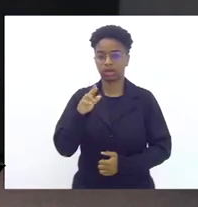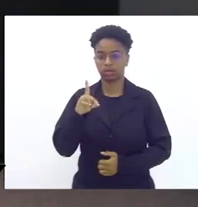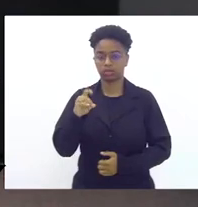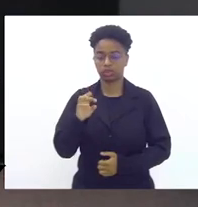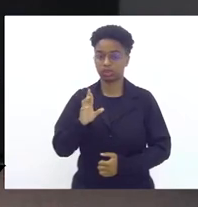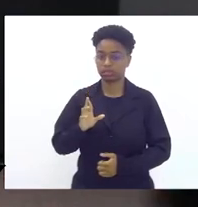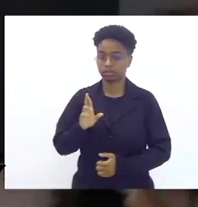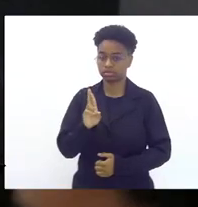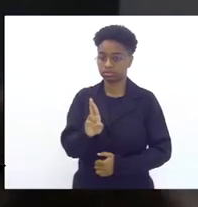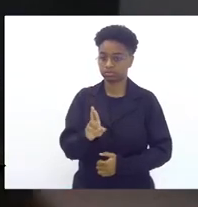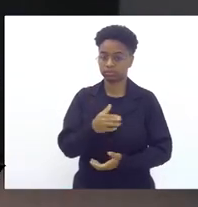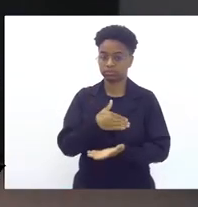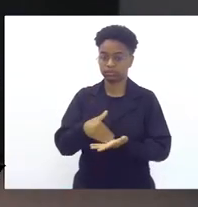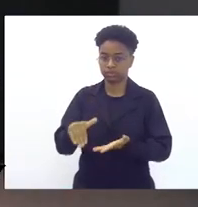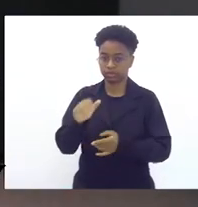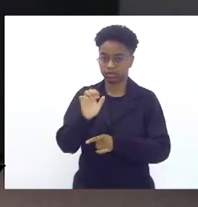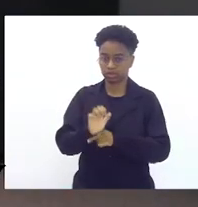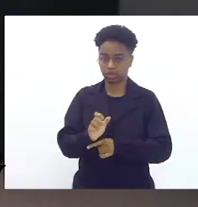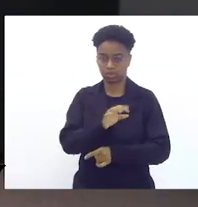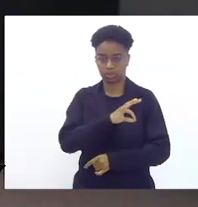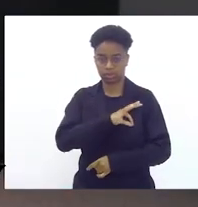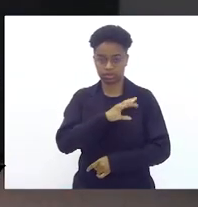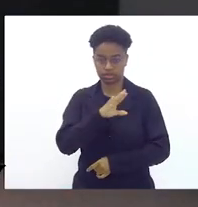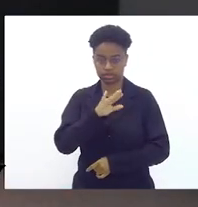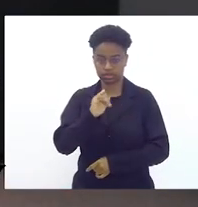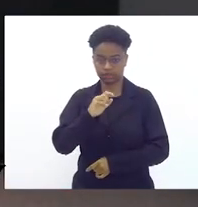a secretaria de estado da Polícia Civil